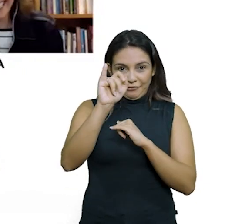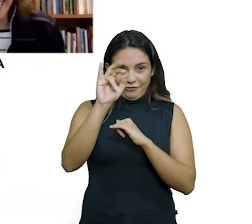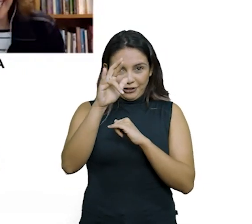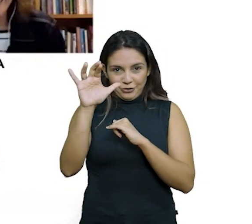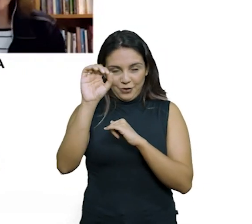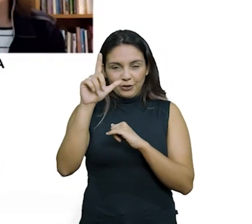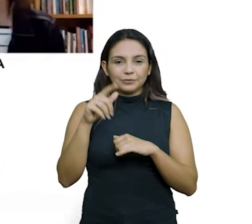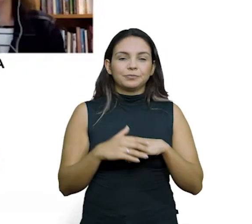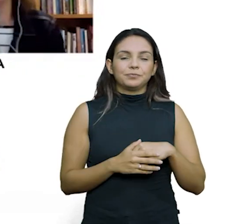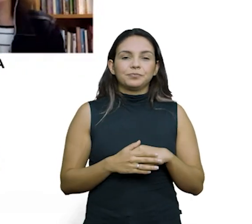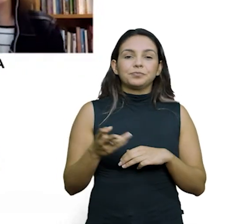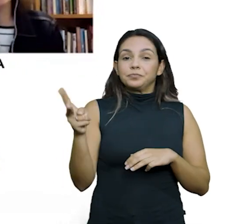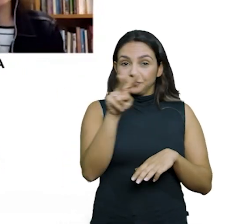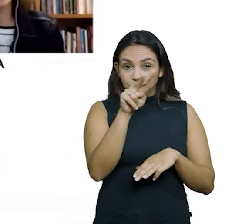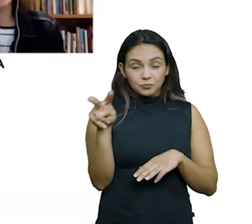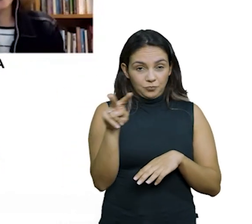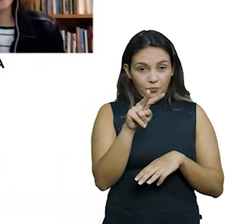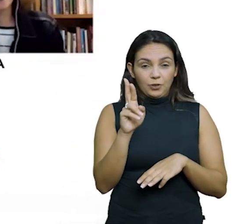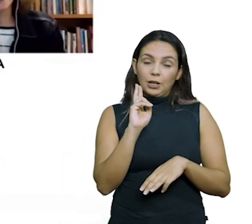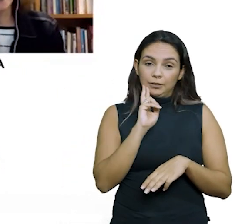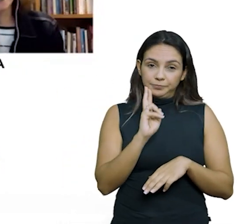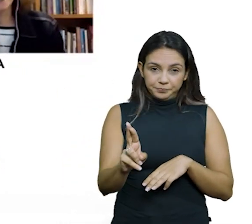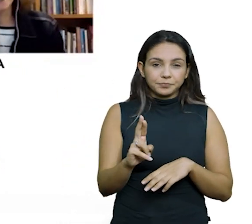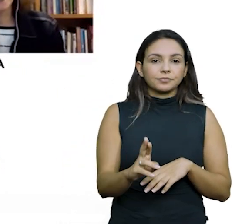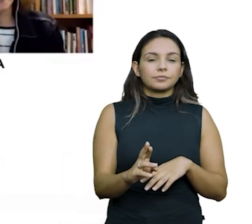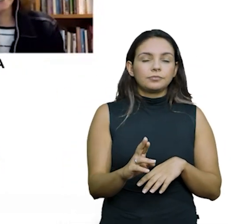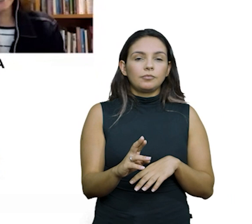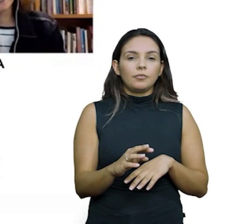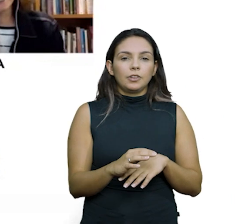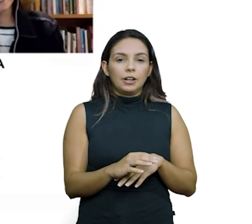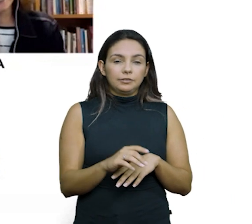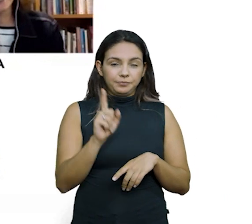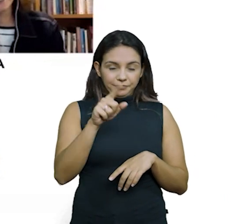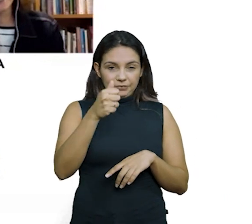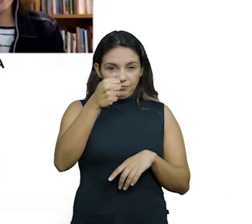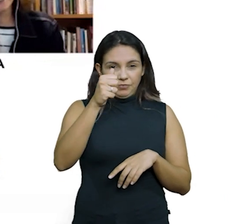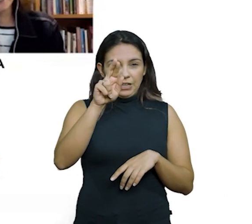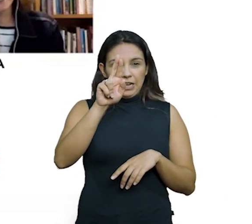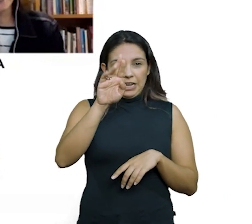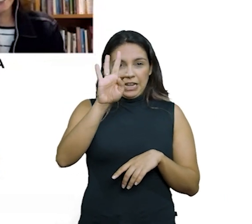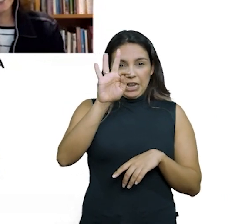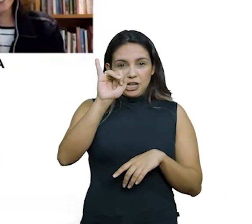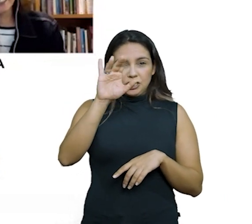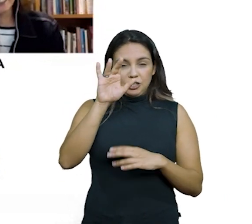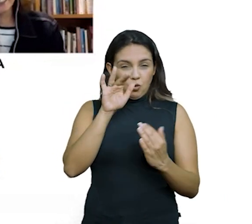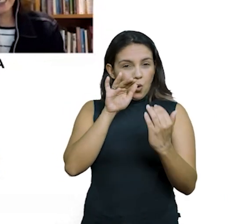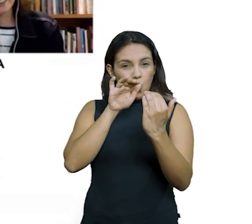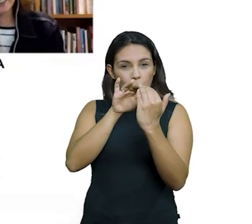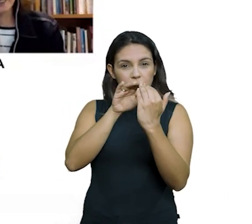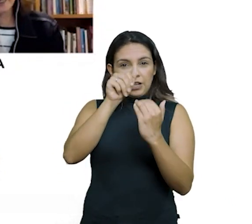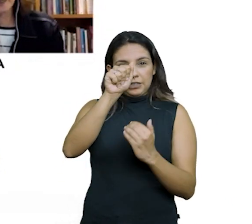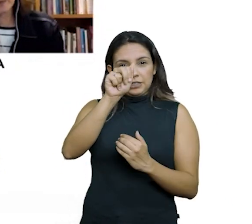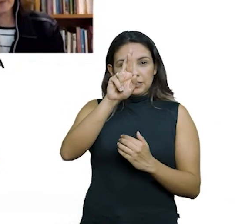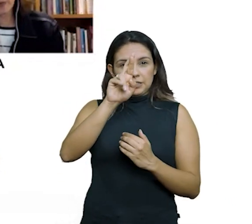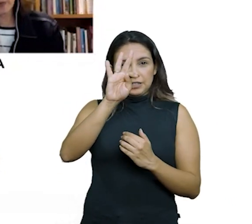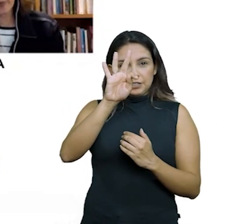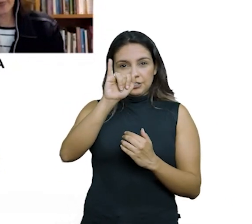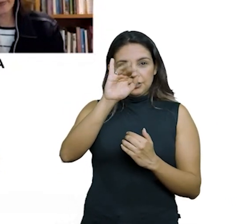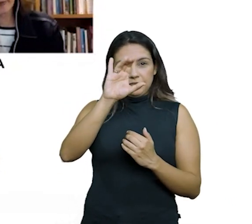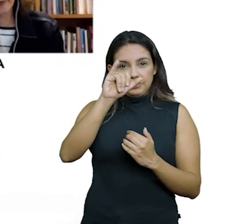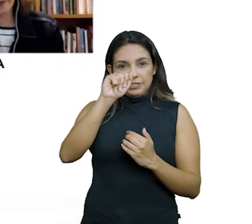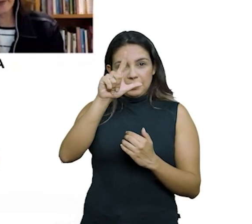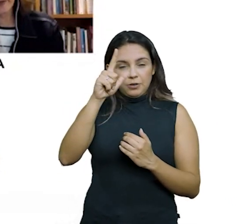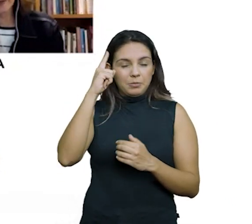Agora, Afonso e Leila, uma questão. A Leila falou do artificial, desse contato artificial. Talvez, eu estou pensando aqui nos